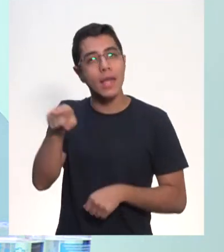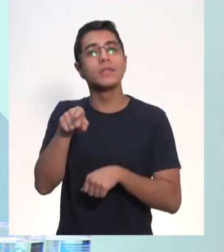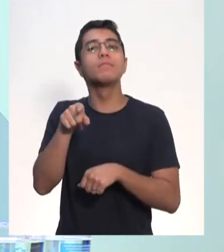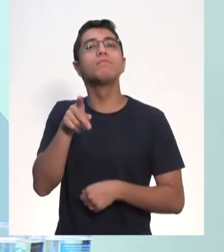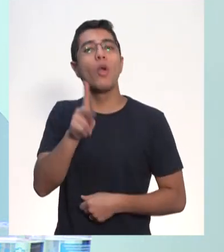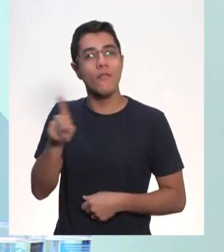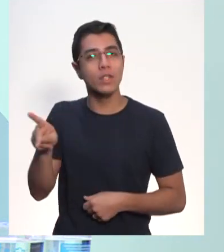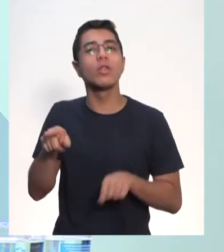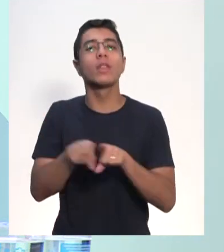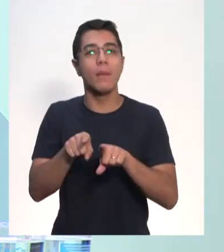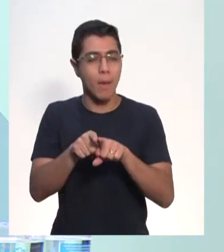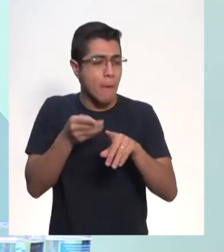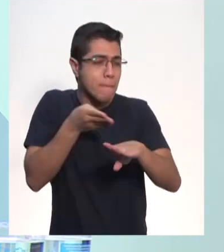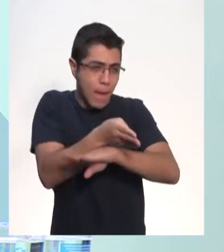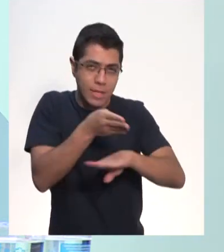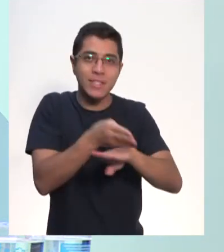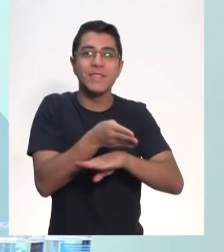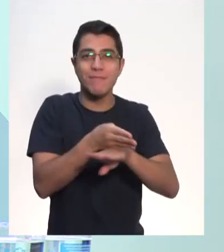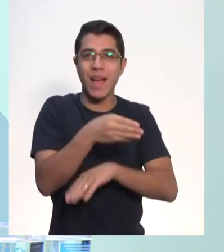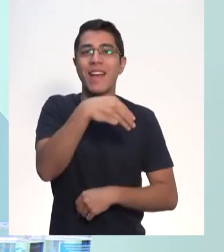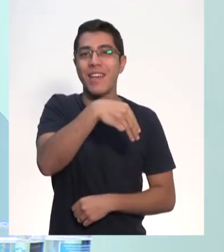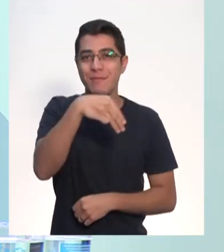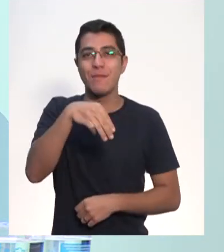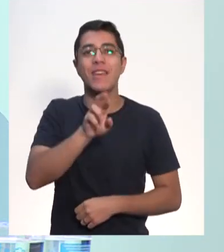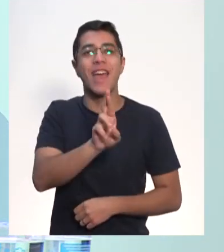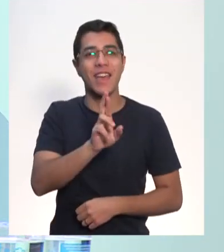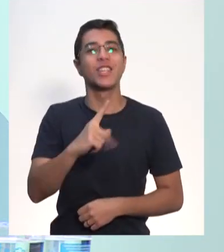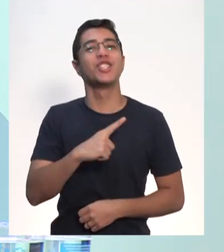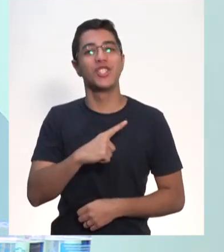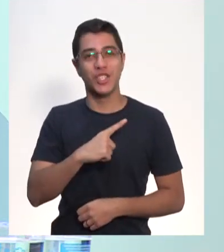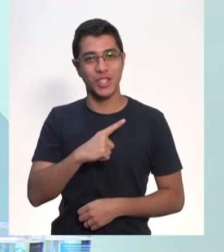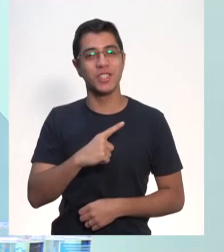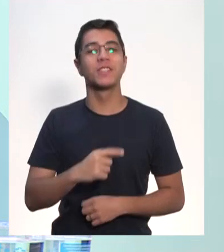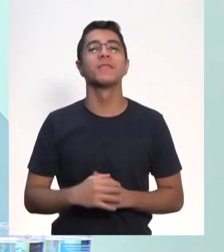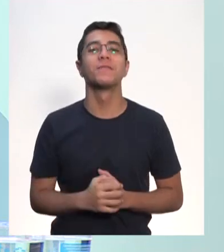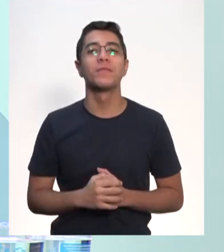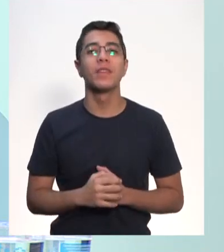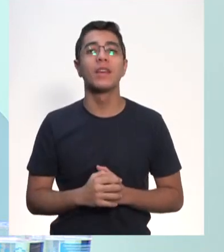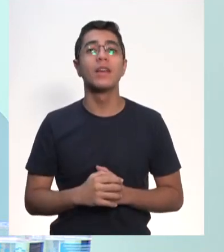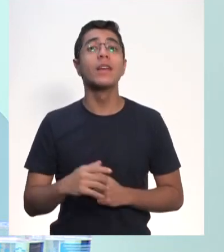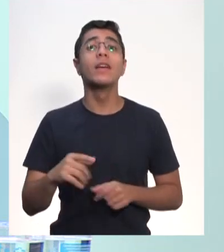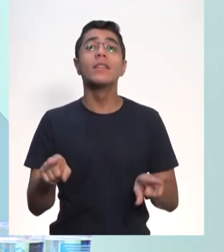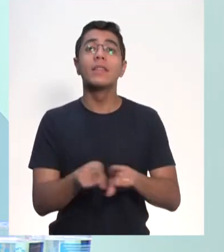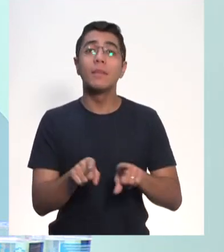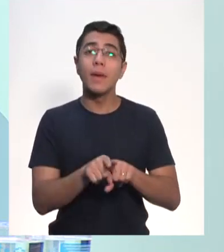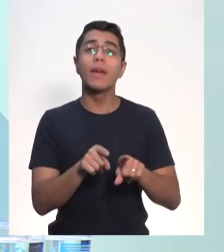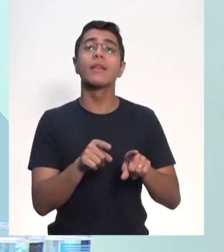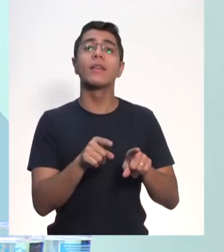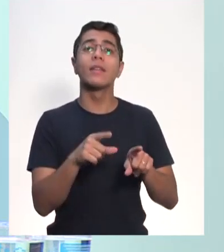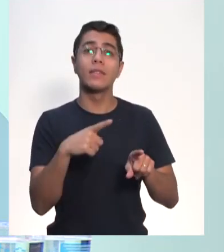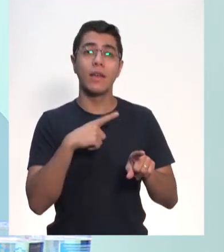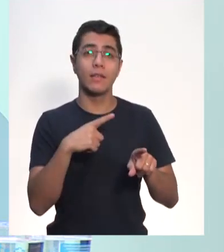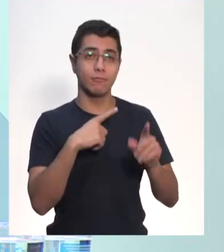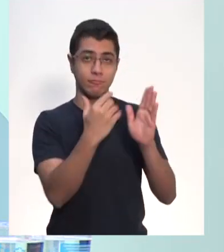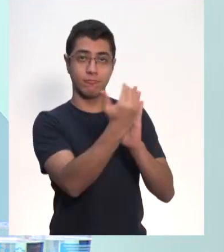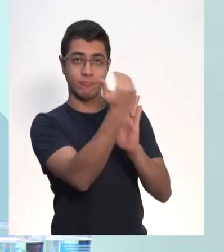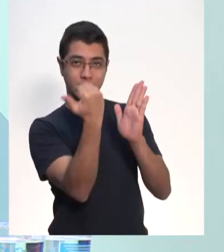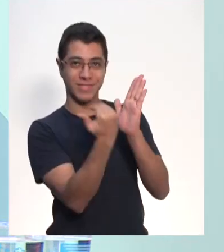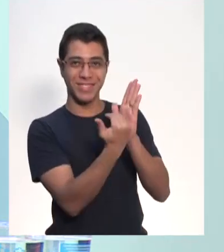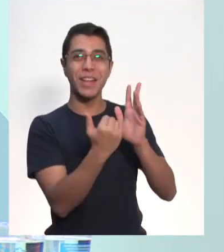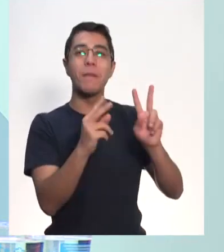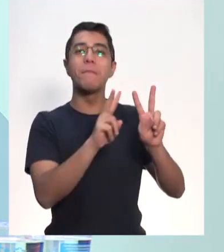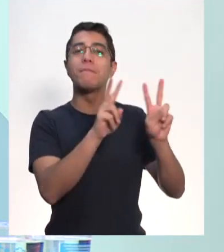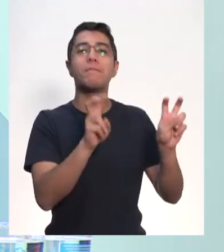também. E nós temos algumas pautas que nós agrupamos de gestão de aprendizagem. A gente fala um pouco de gestão de sala de aula, fala